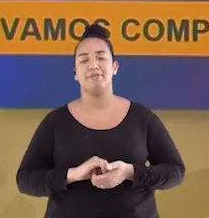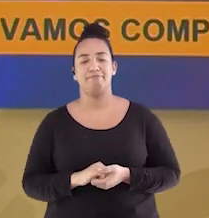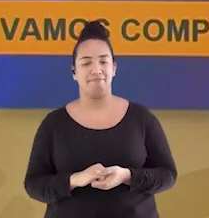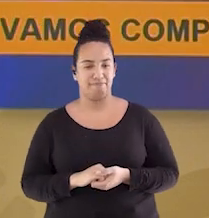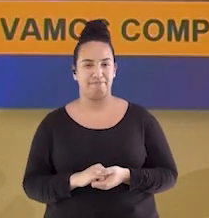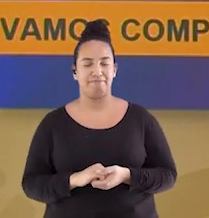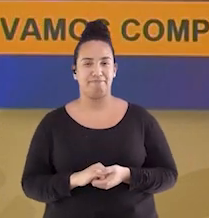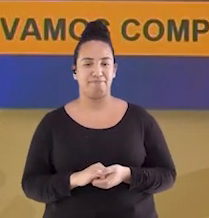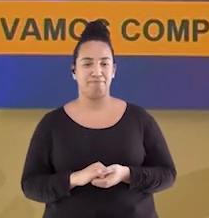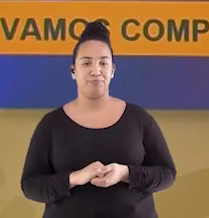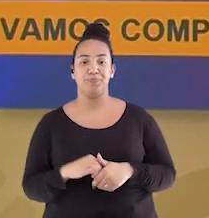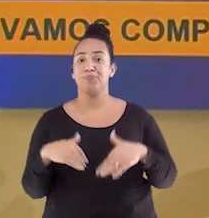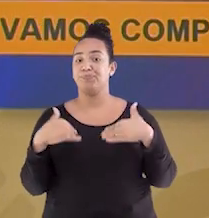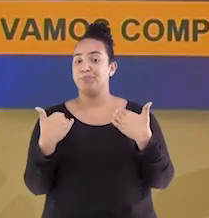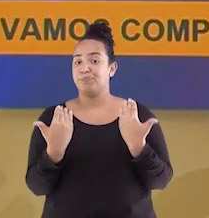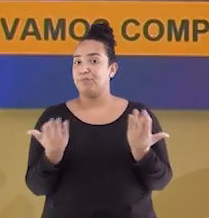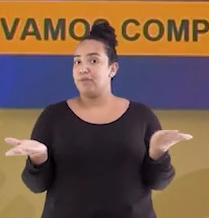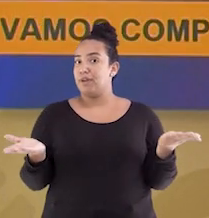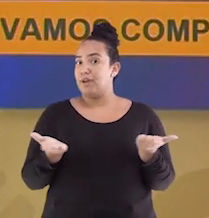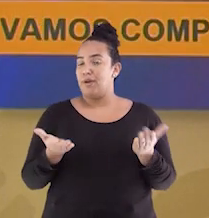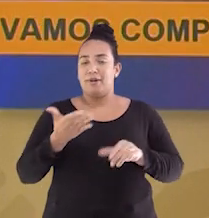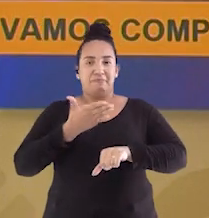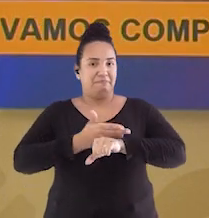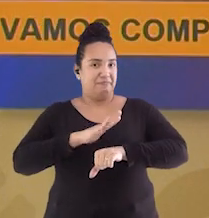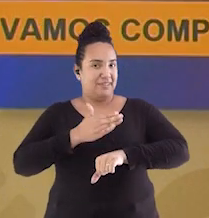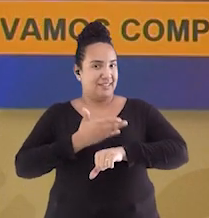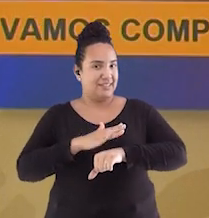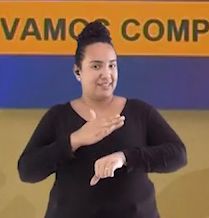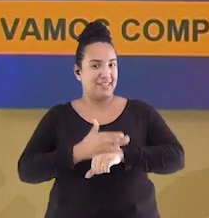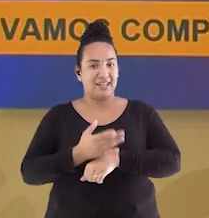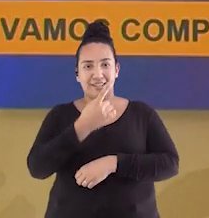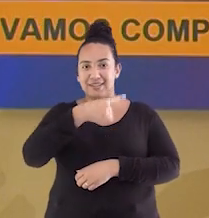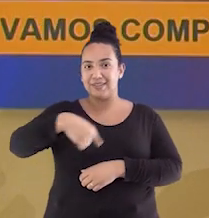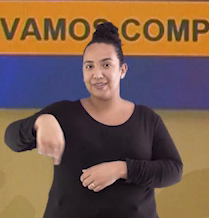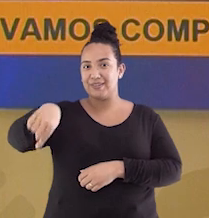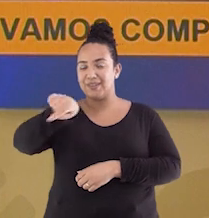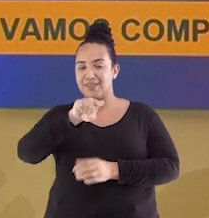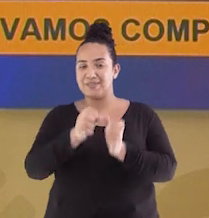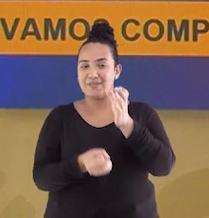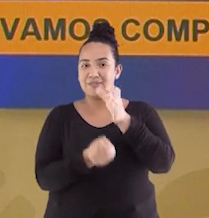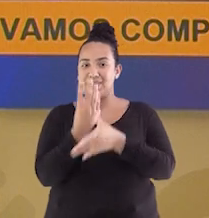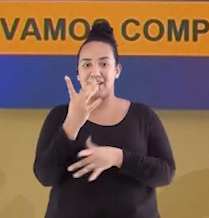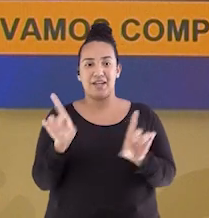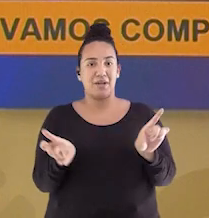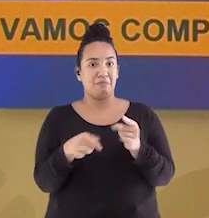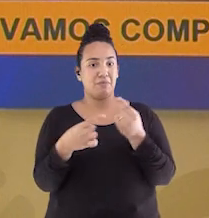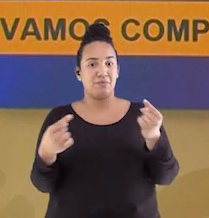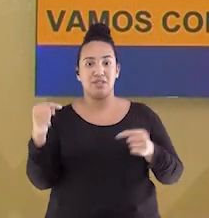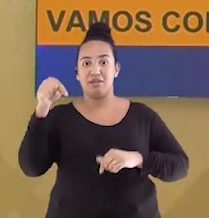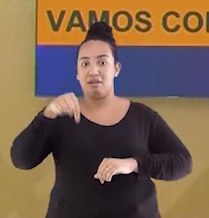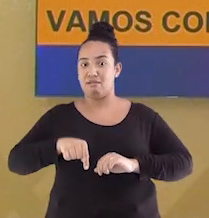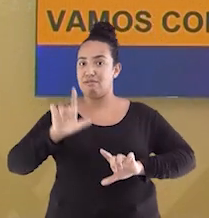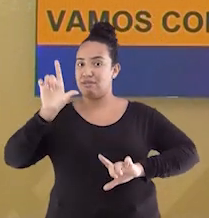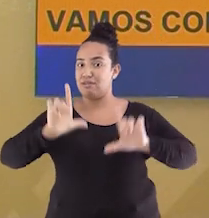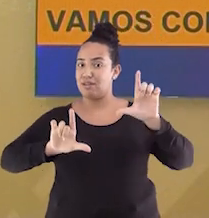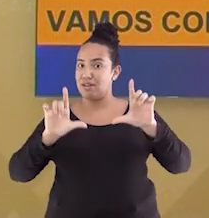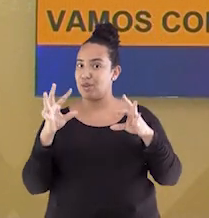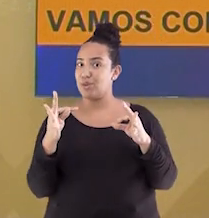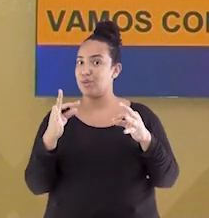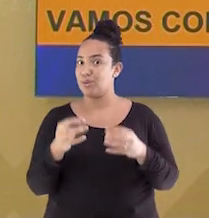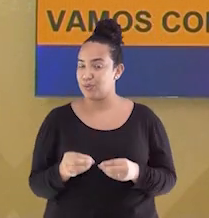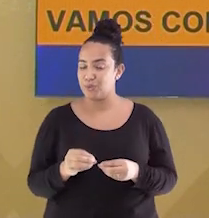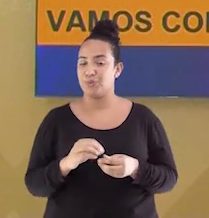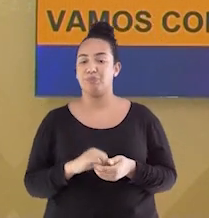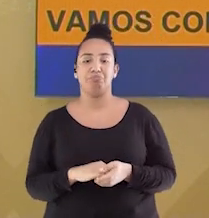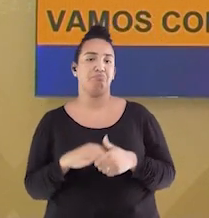Agora é hora de colocar a mão na massa. Nós vamos compor uma música aqui no Tudo TV. E quem sabe algum